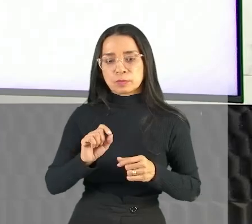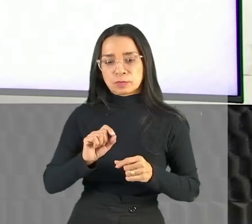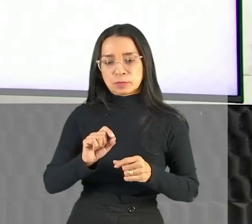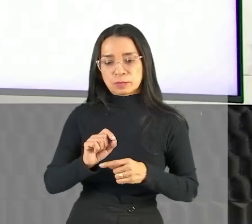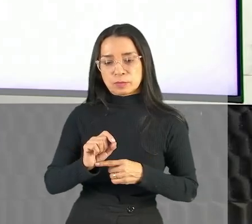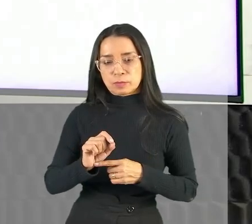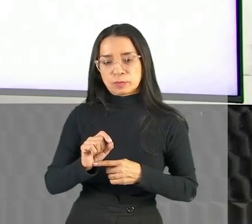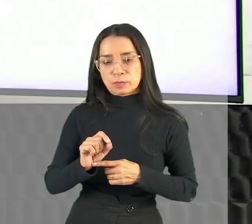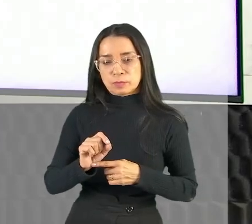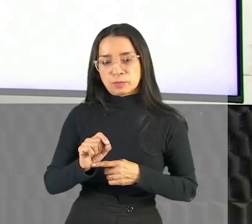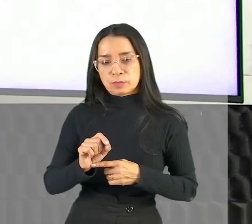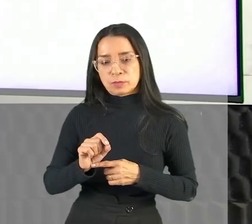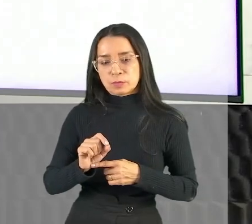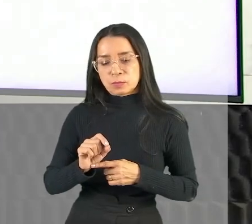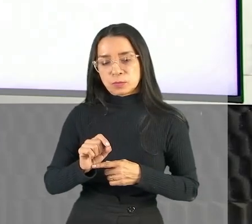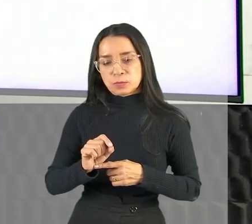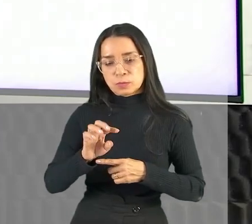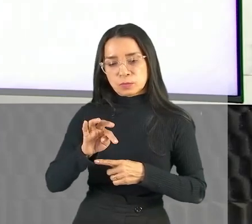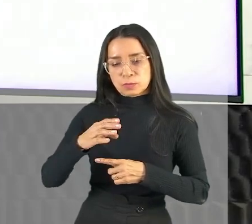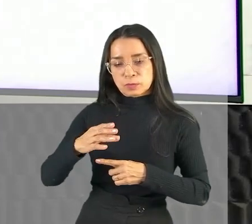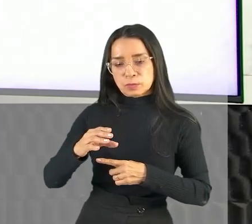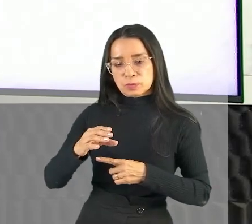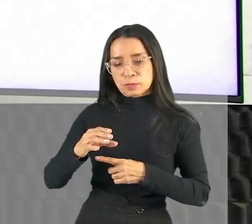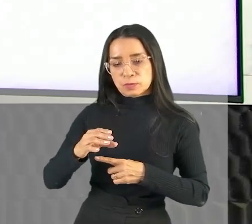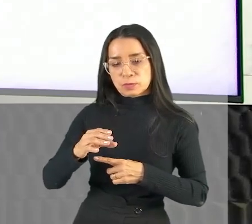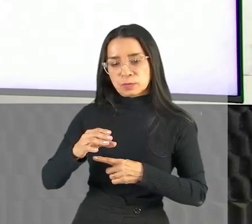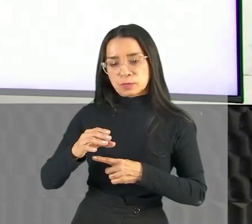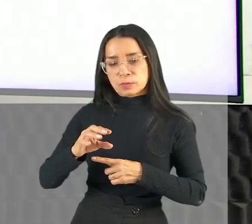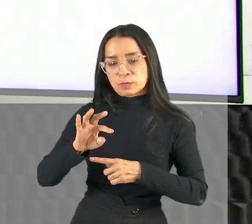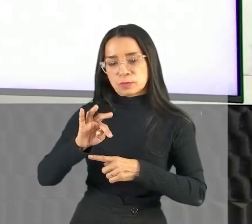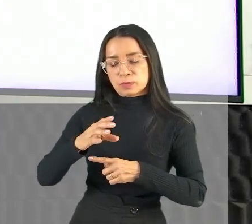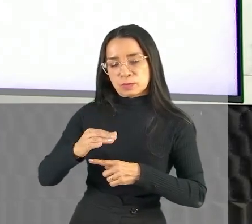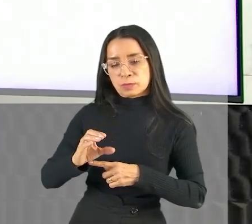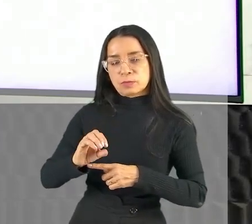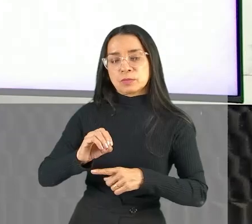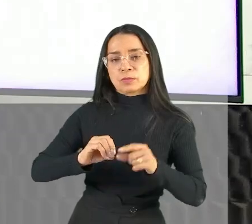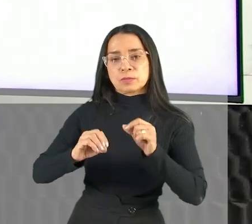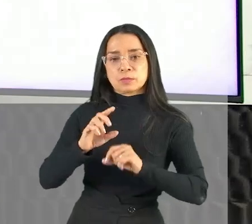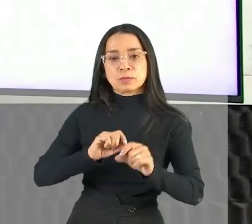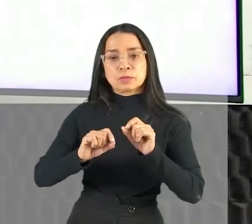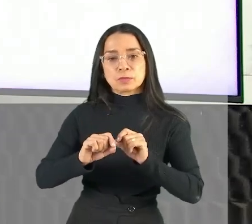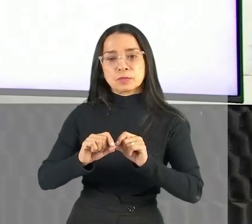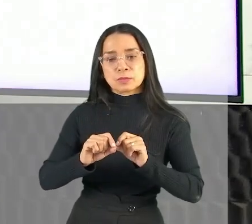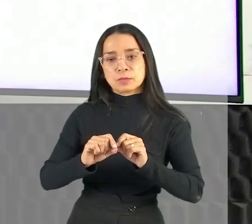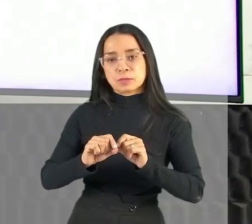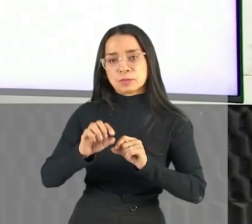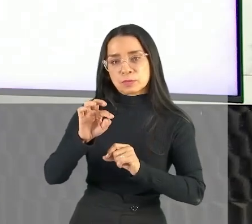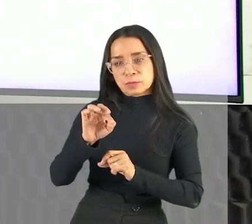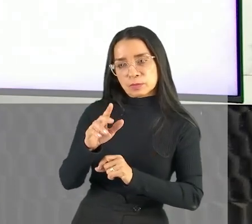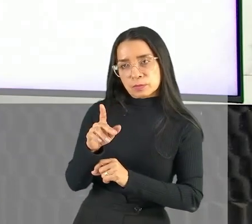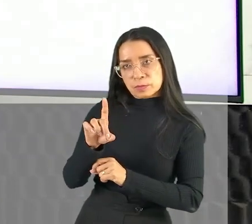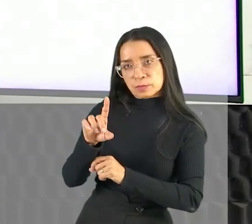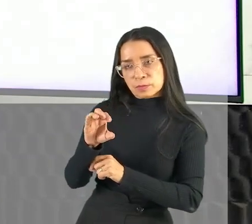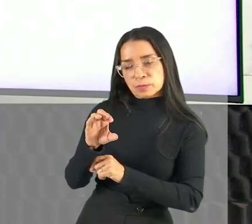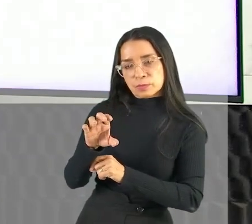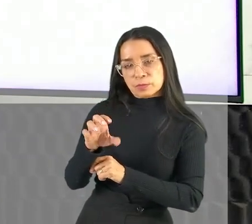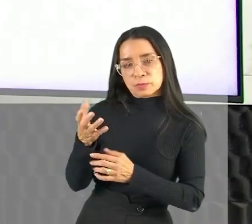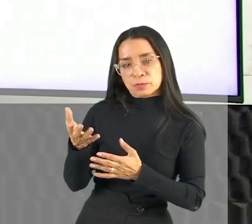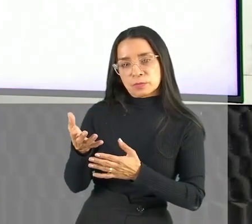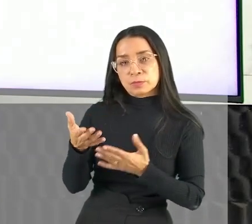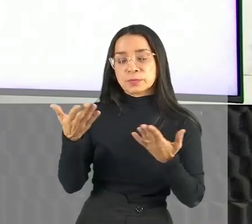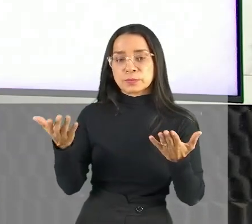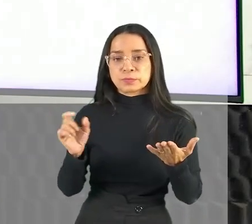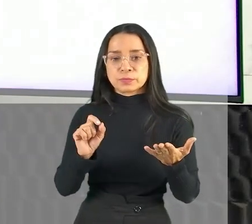e o tecido de reserva da semente é triploide. Então, vamos lá.